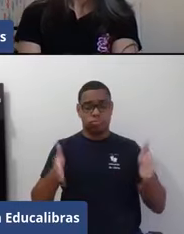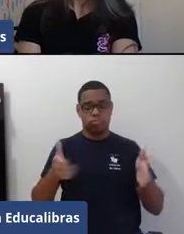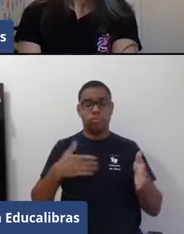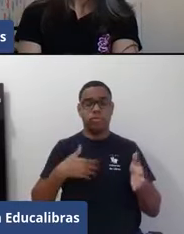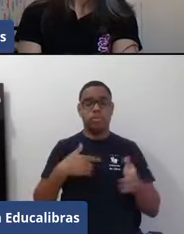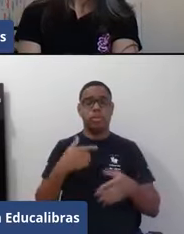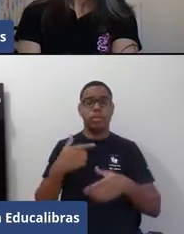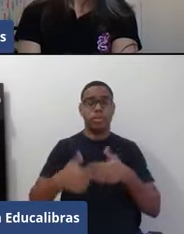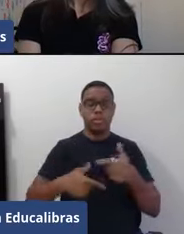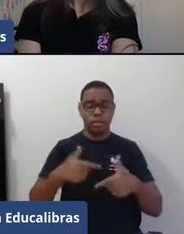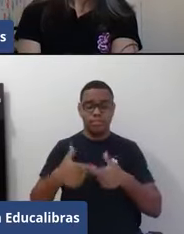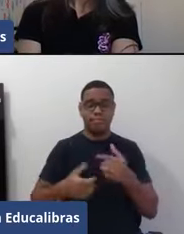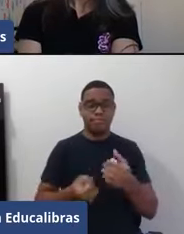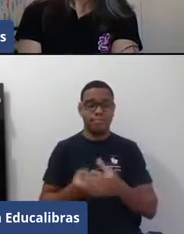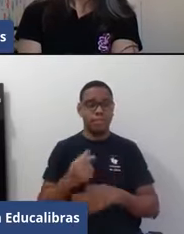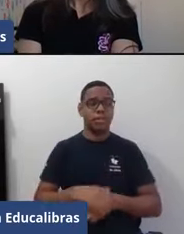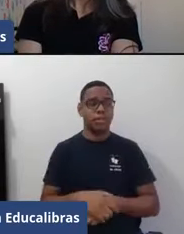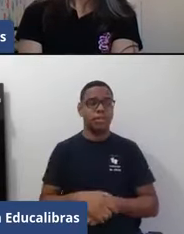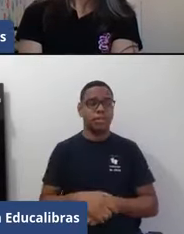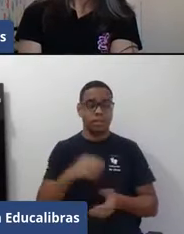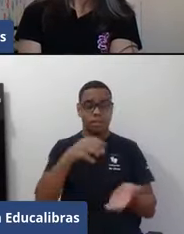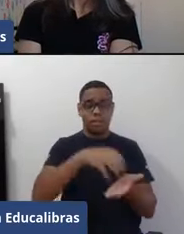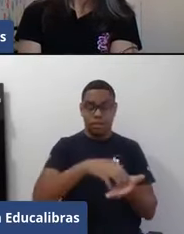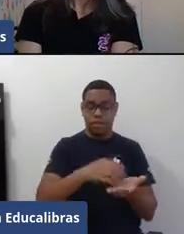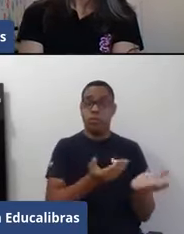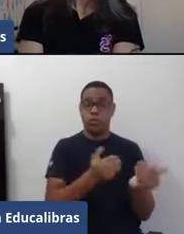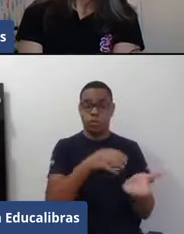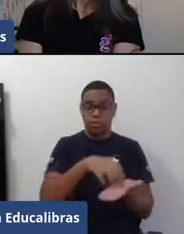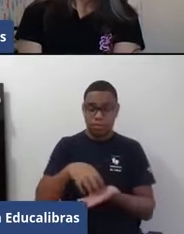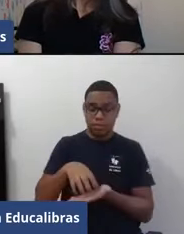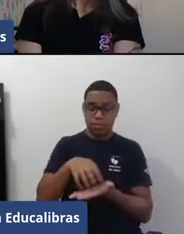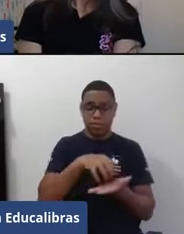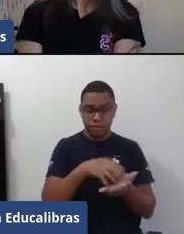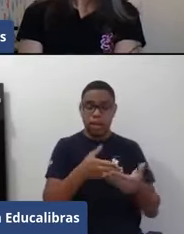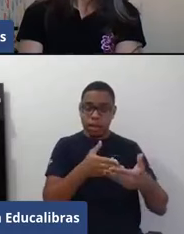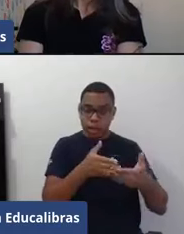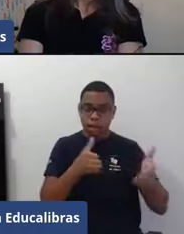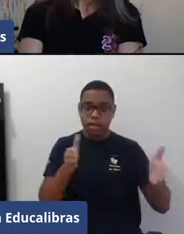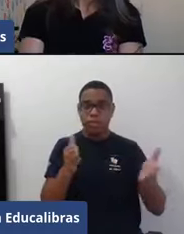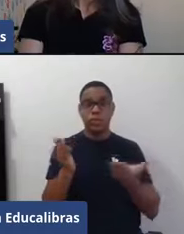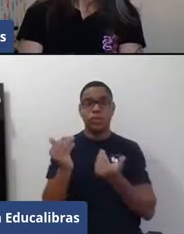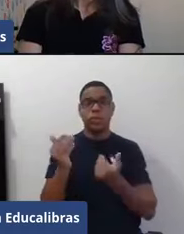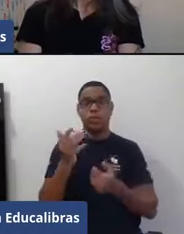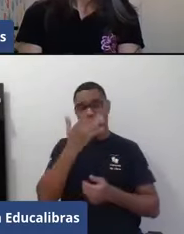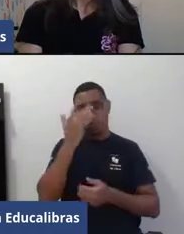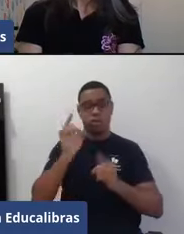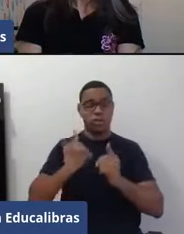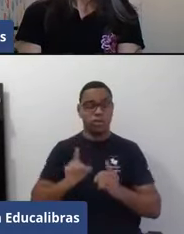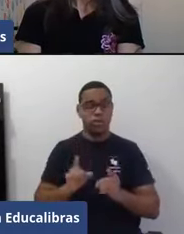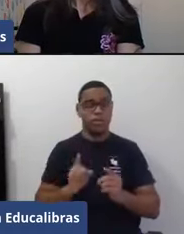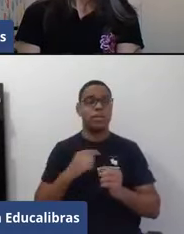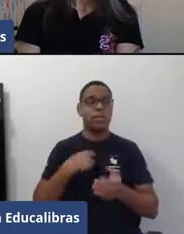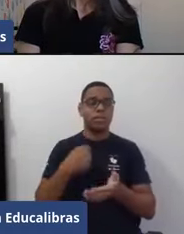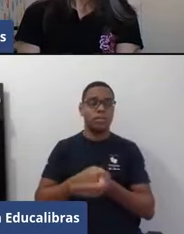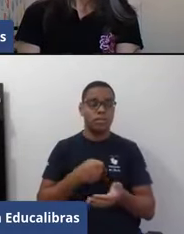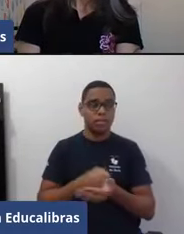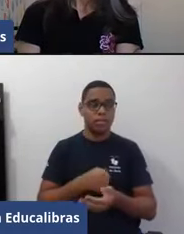centros da juventude e tudo mais abrissem suas portas para jovens com deficiência, mas existe